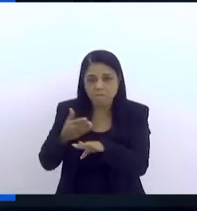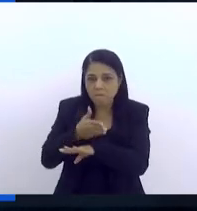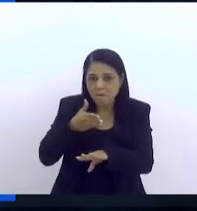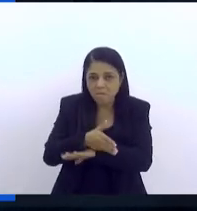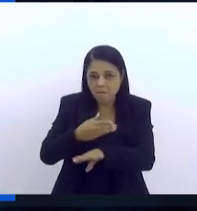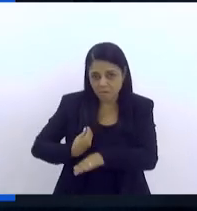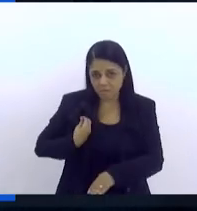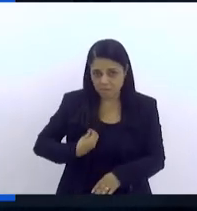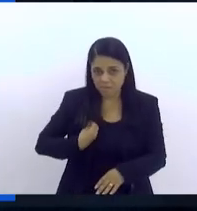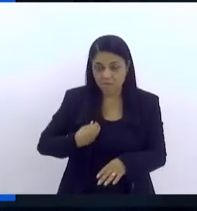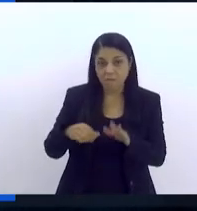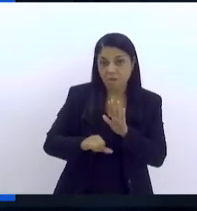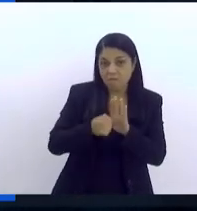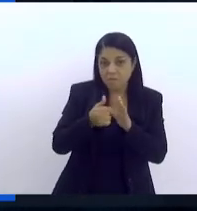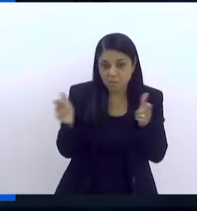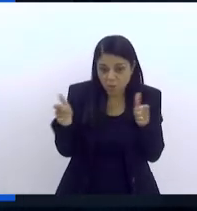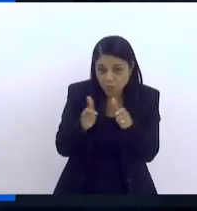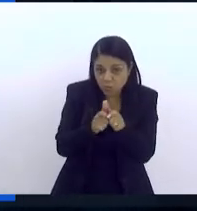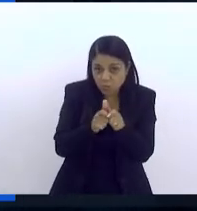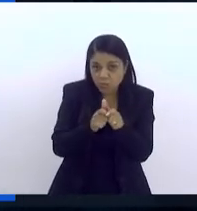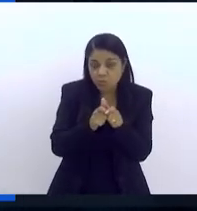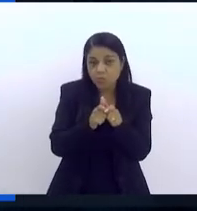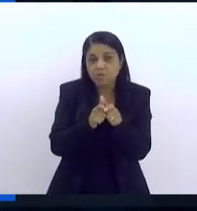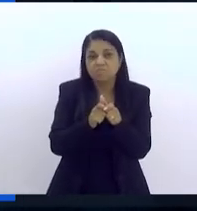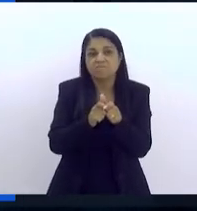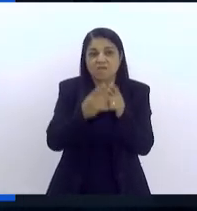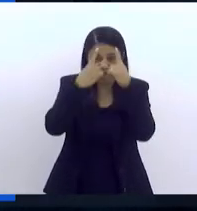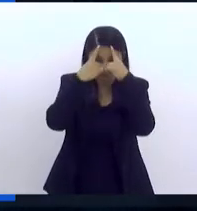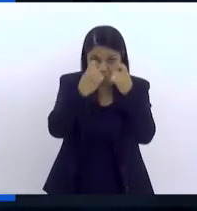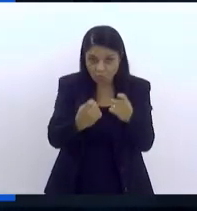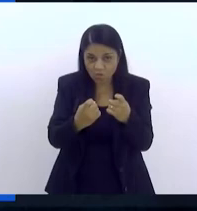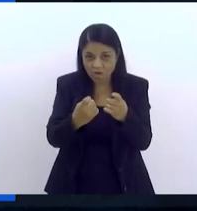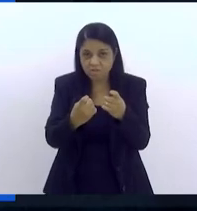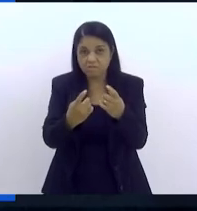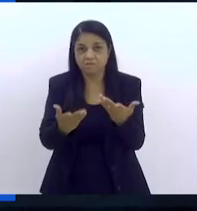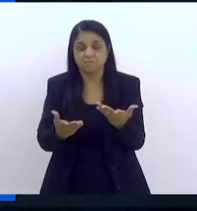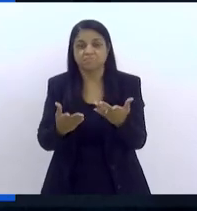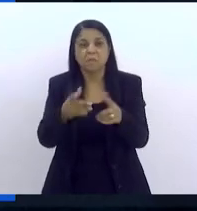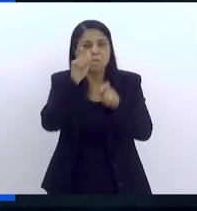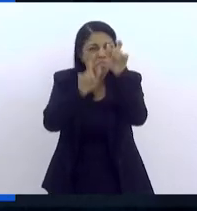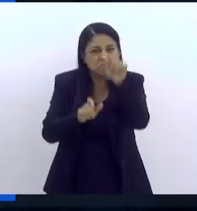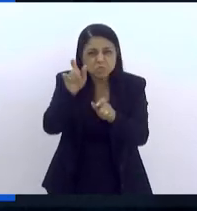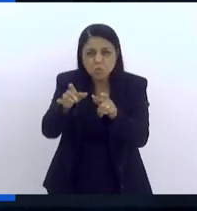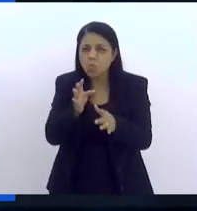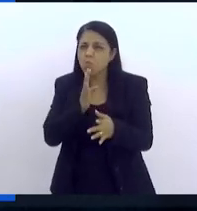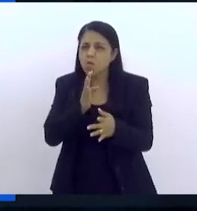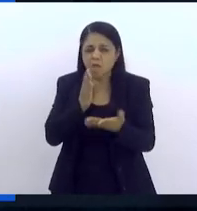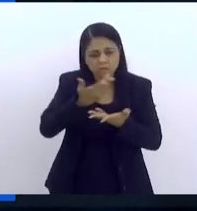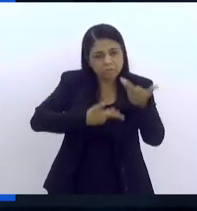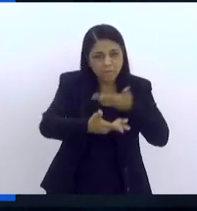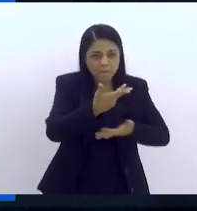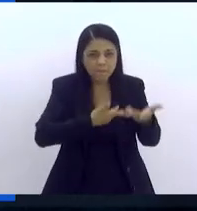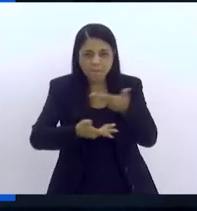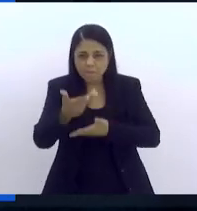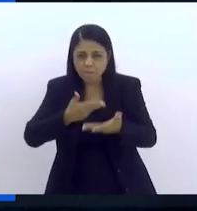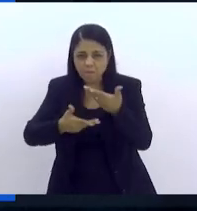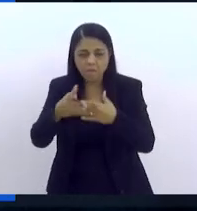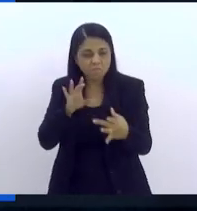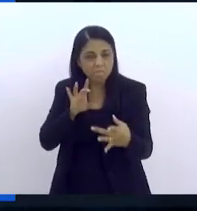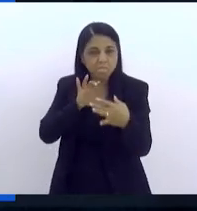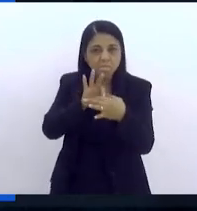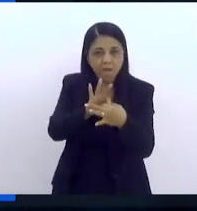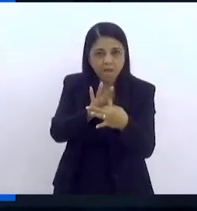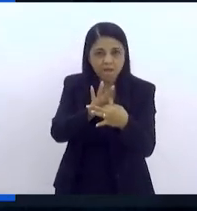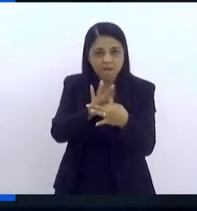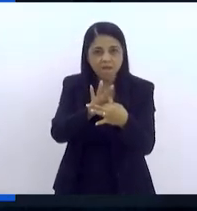o primeiro a reduzir as taxas de violência porque quando as pessoas elas se conhecem quando elas criam vínculo